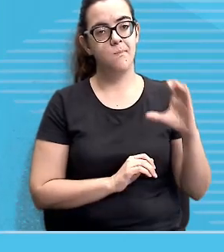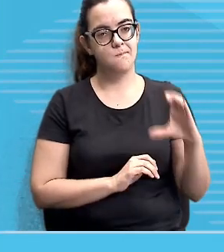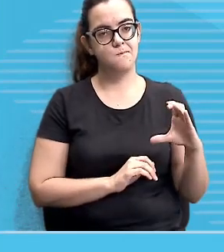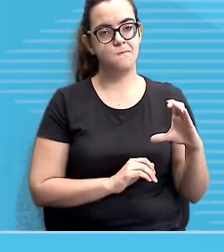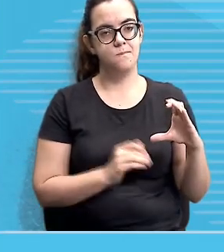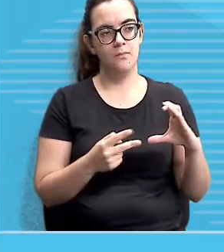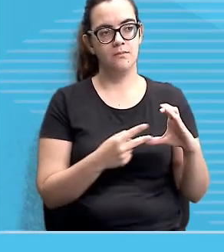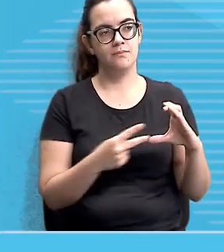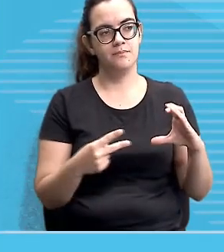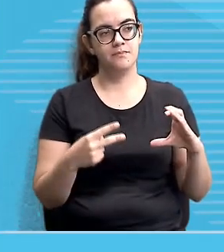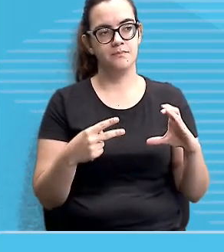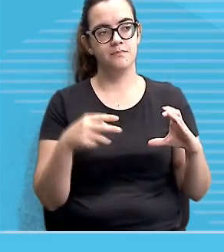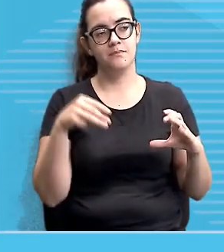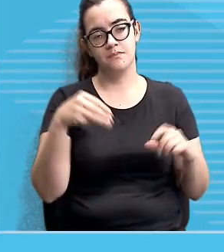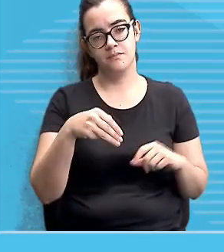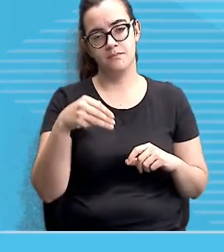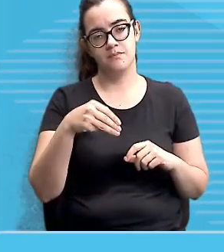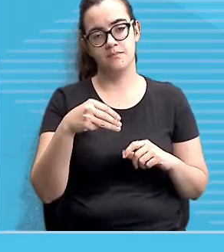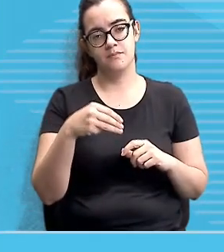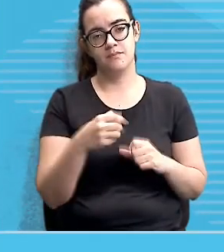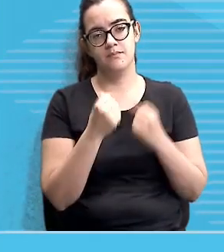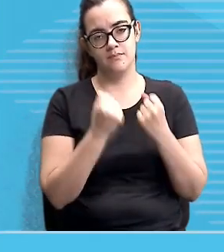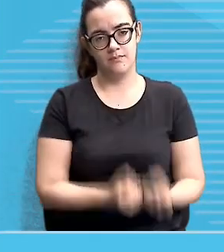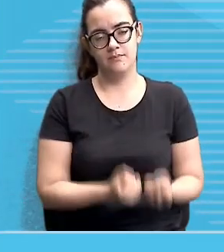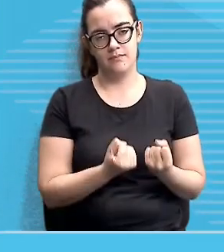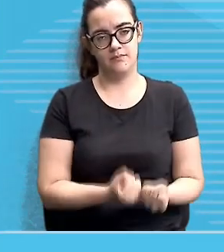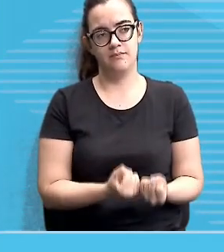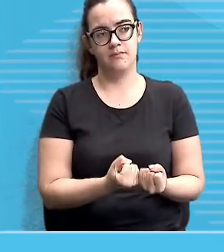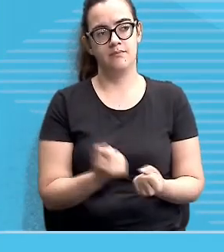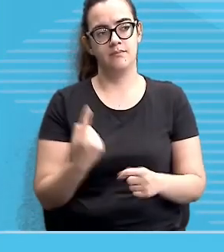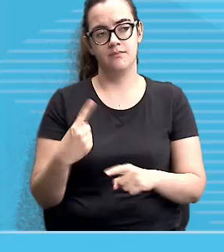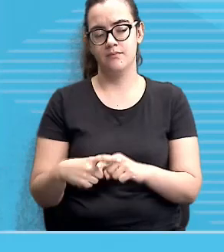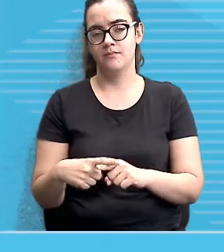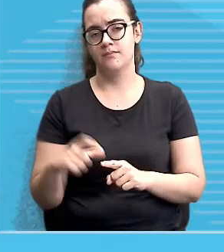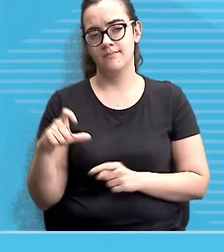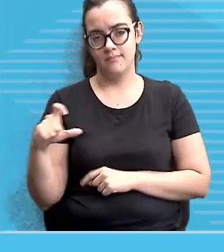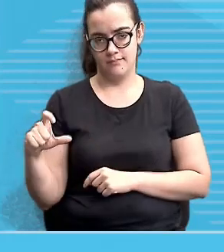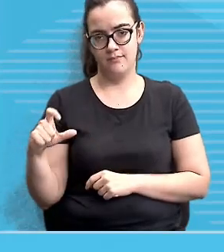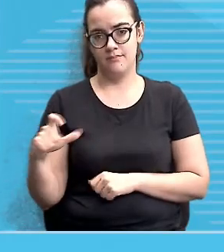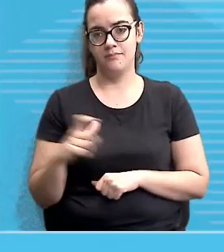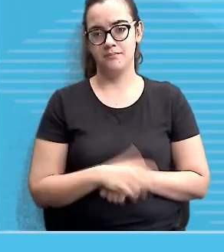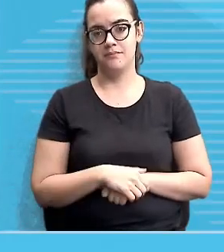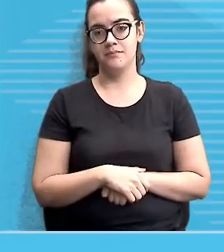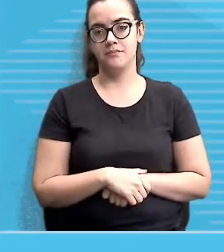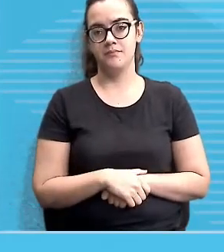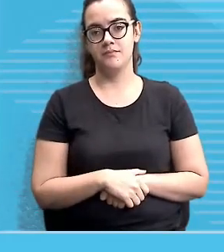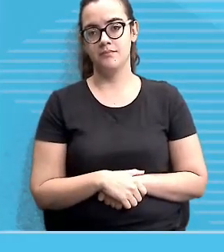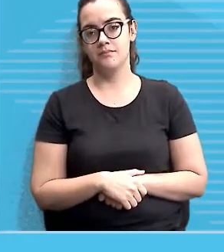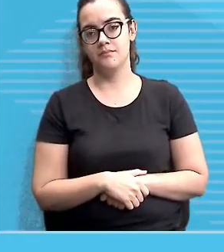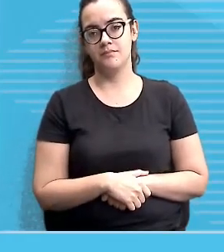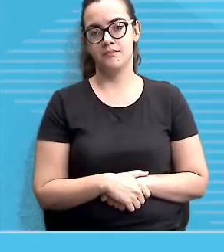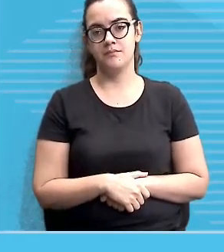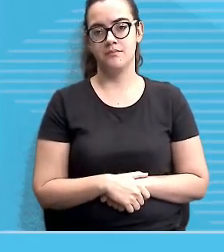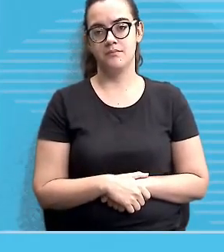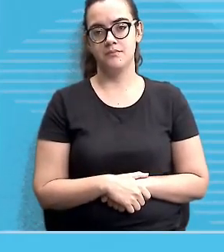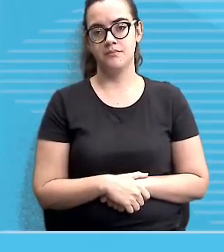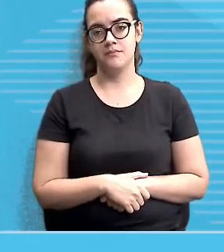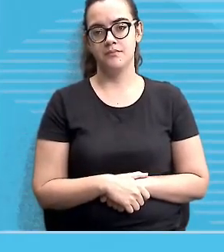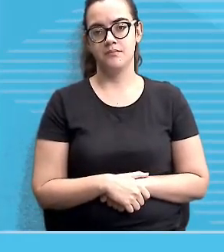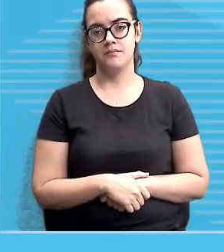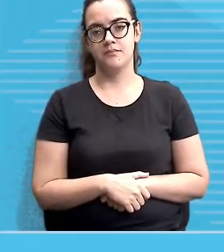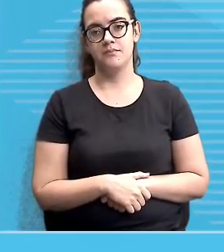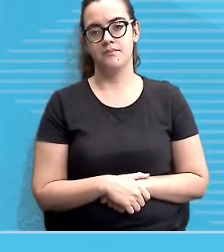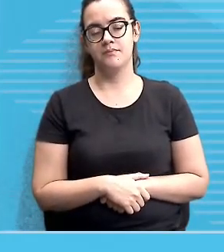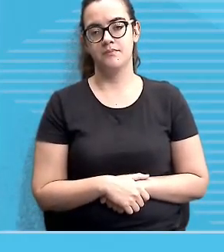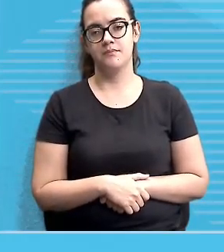em cada uma das cinco possibilidades e a que for maior é